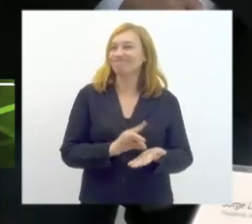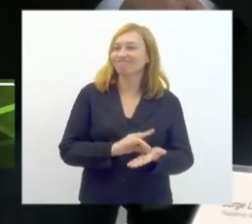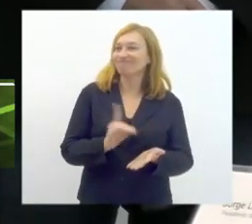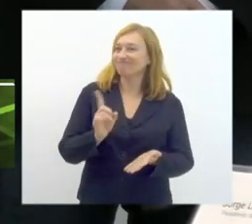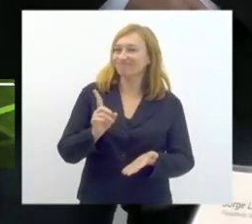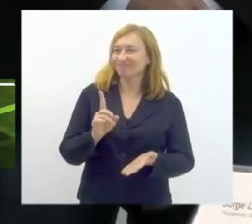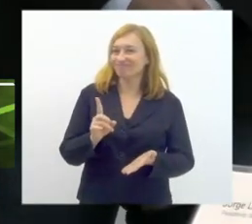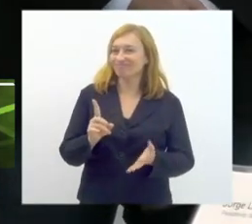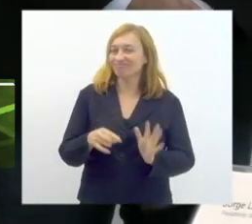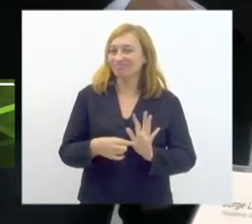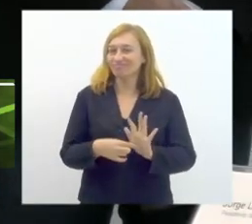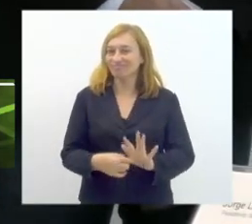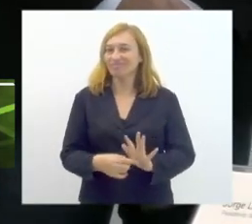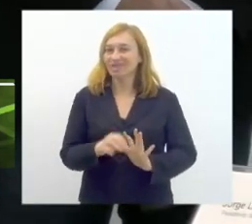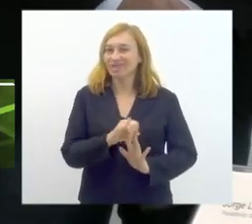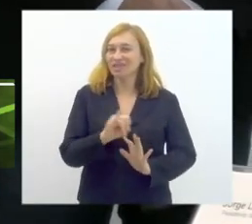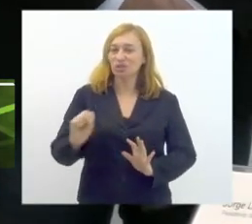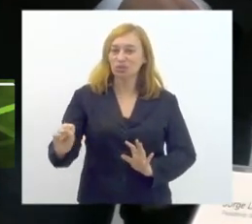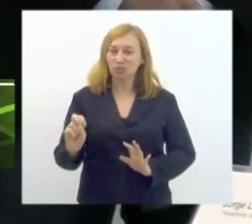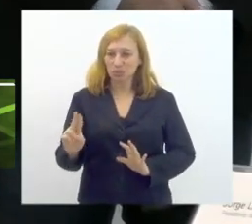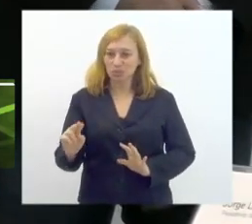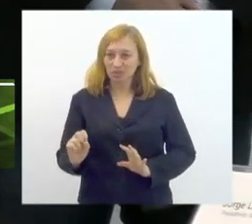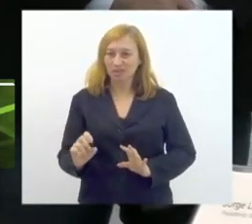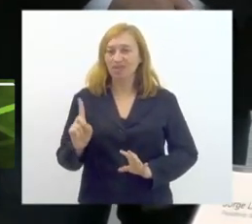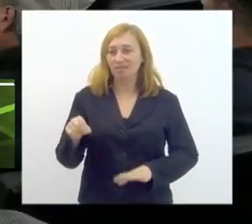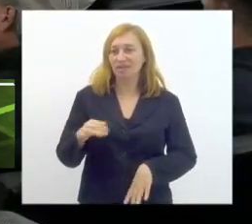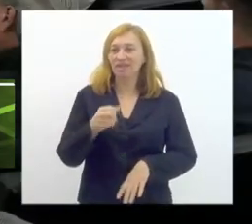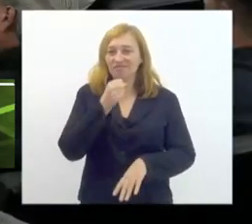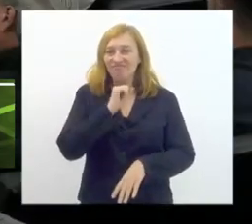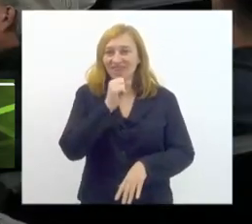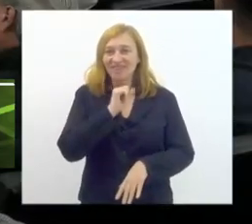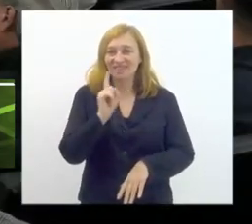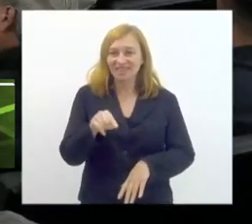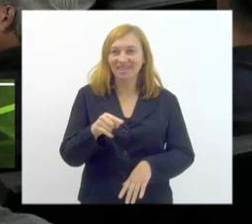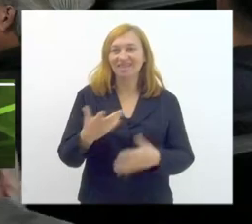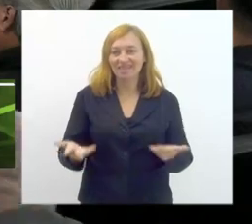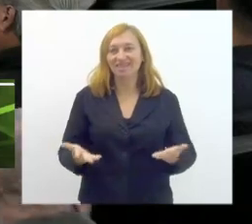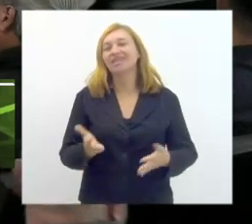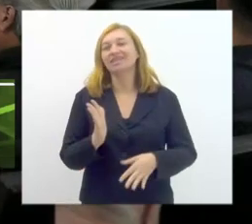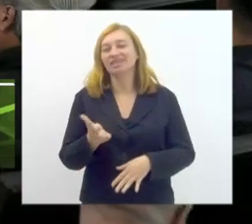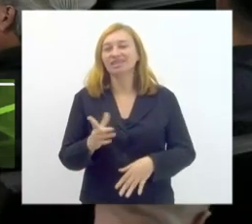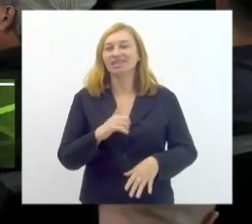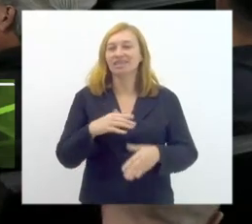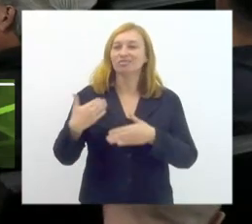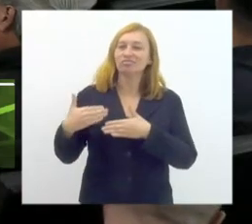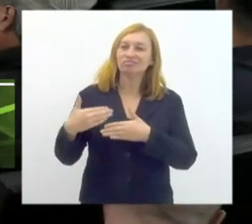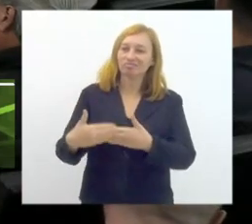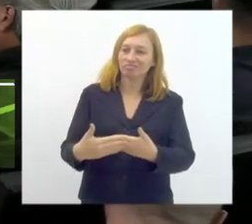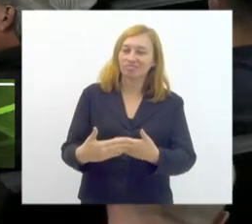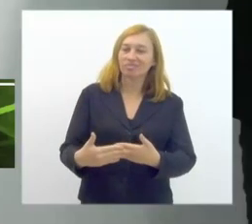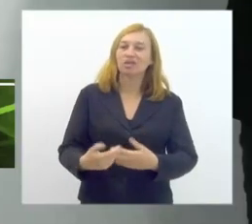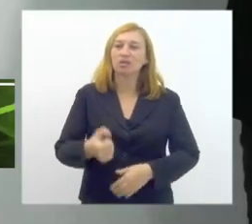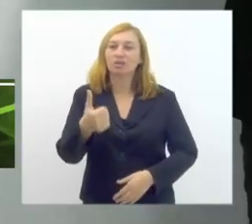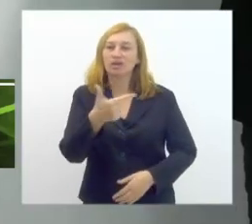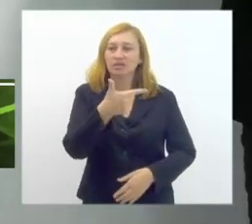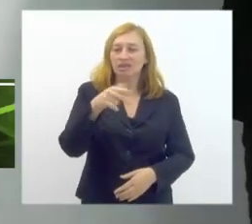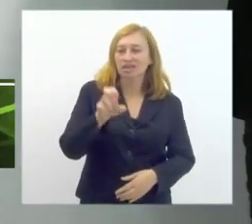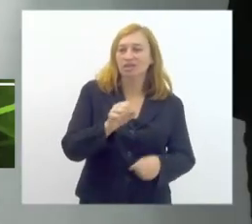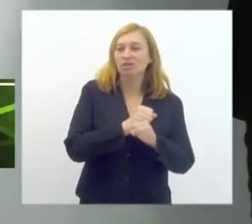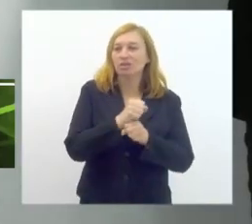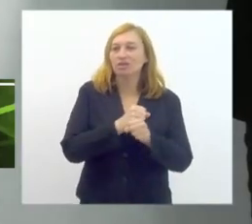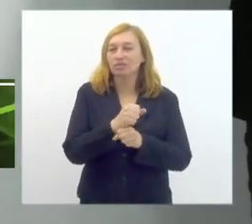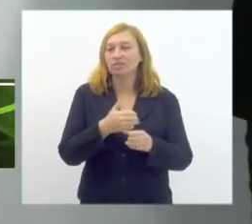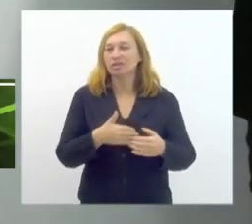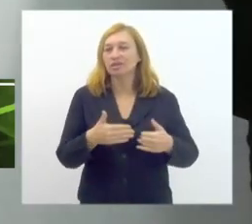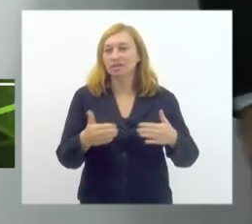foi pacificado, que é o SISU, né? É o SISU que é o mais antigo. Mas nós já temos uma trajetória de quase 25 anos. Nós